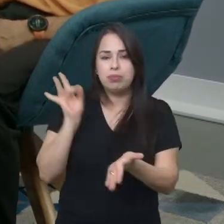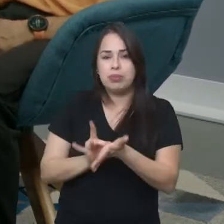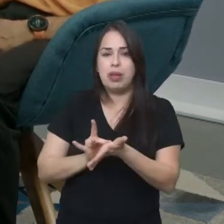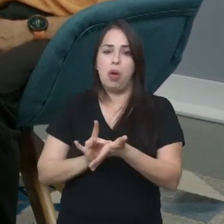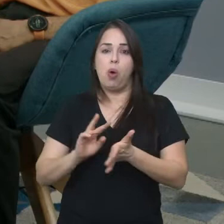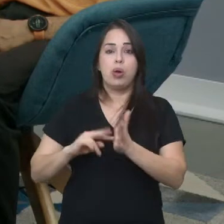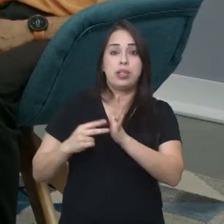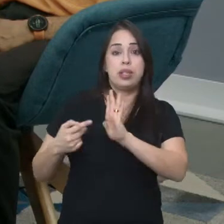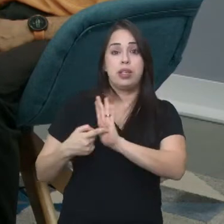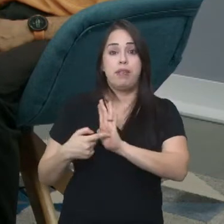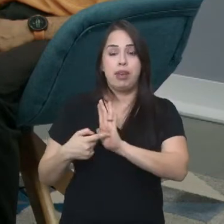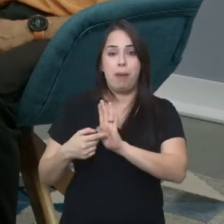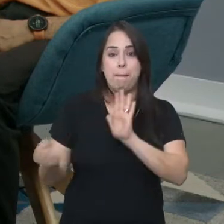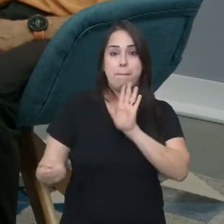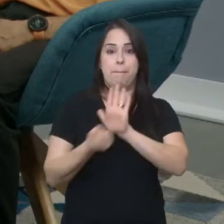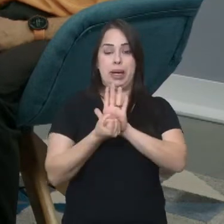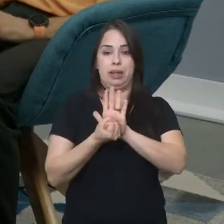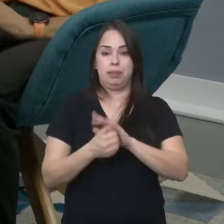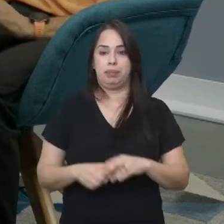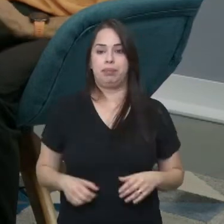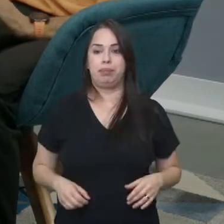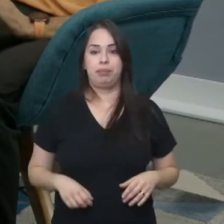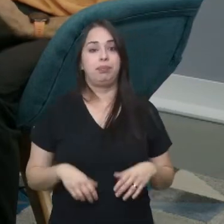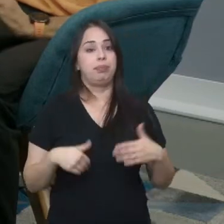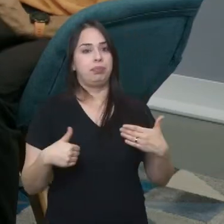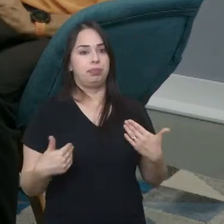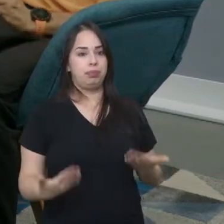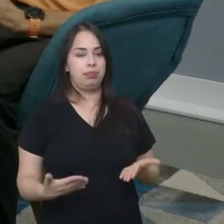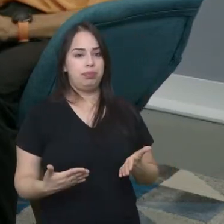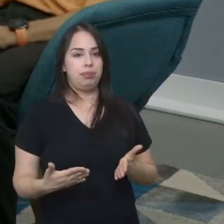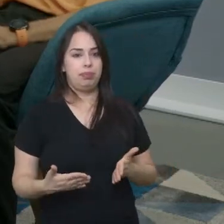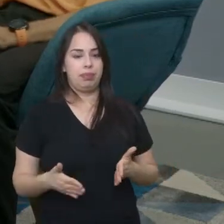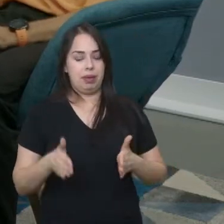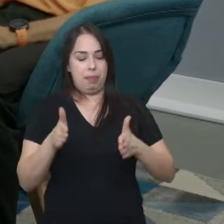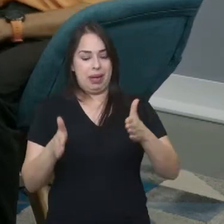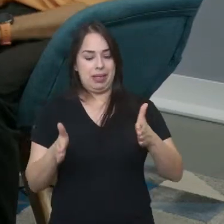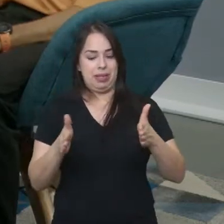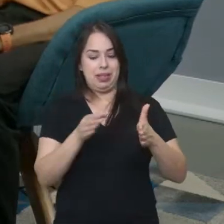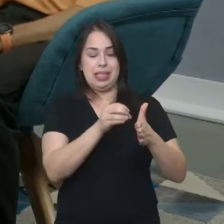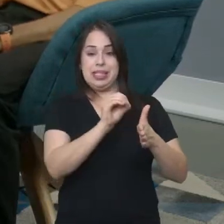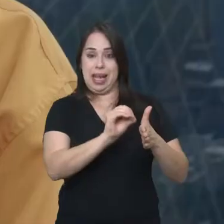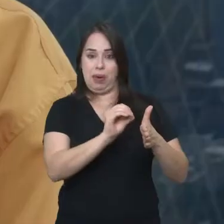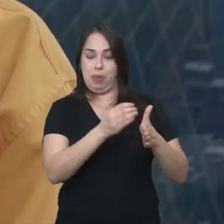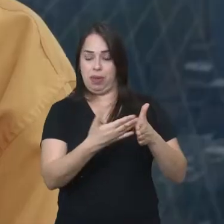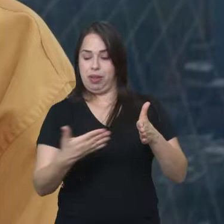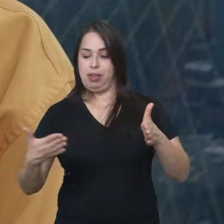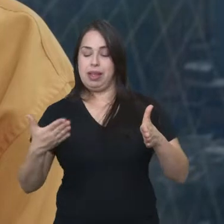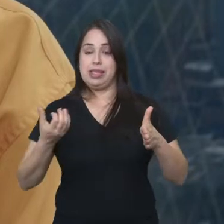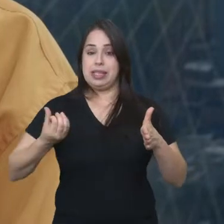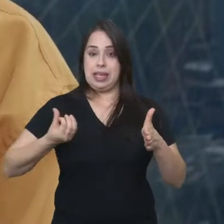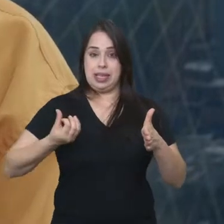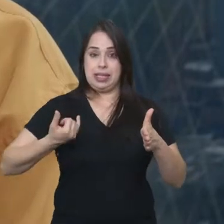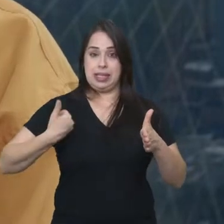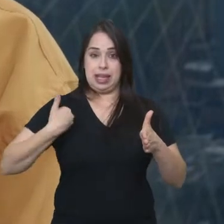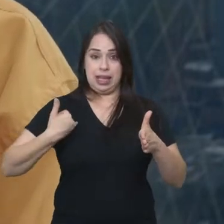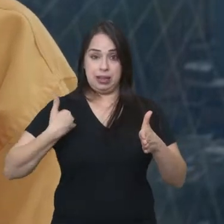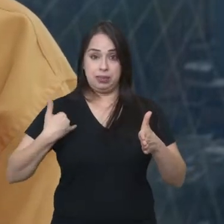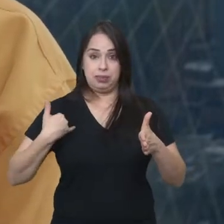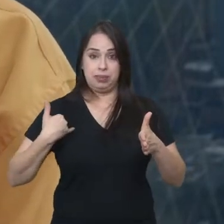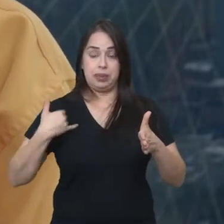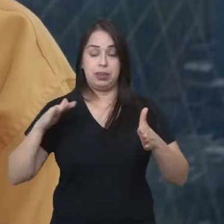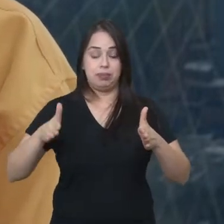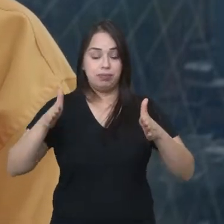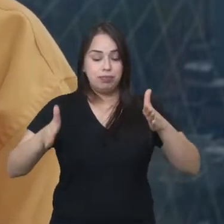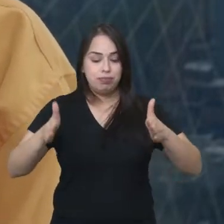é esse marco. Então, a primeira infância, né, ela foi construída para que as políticas públicas